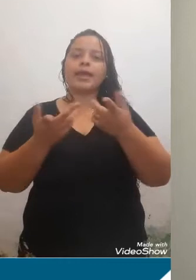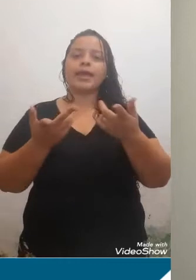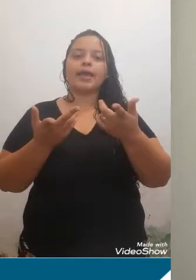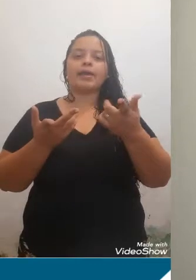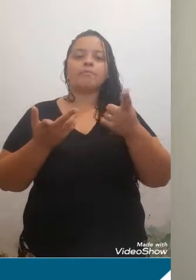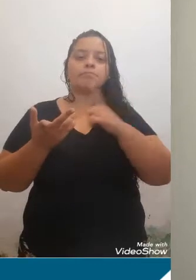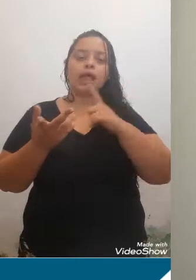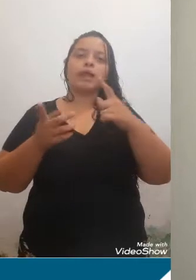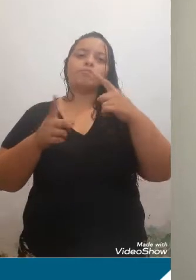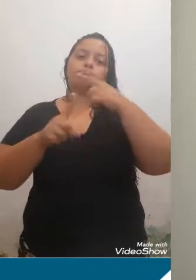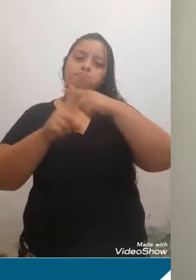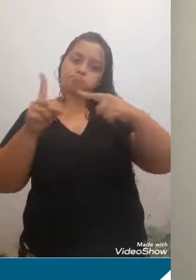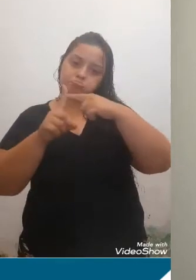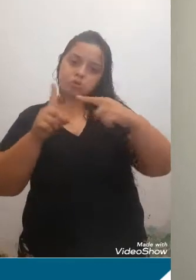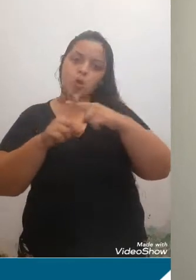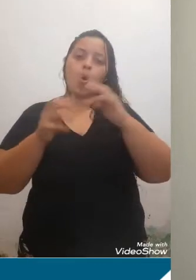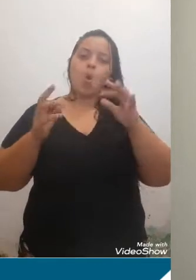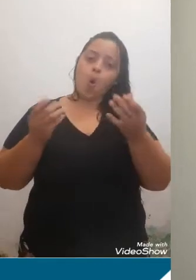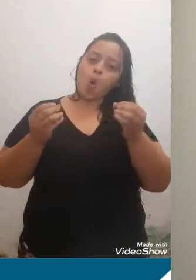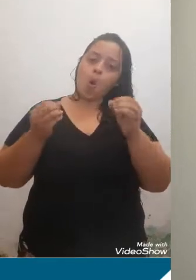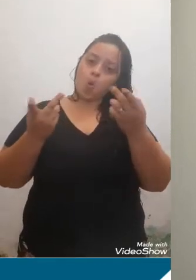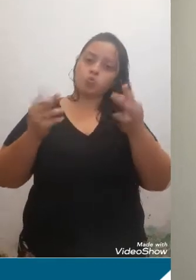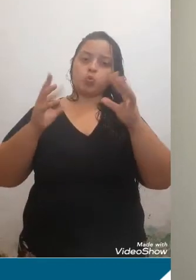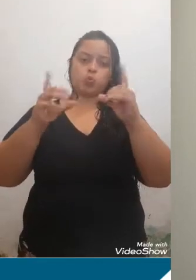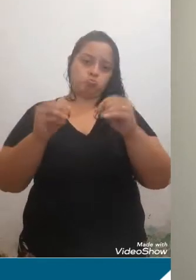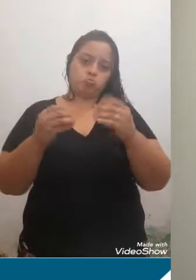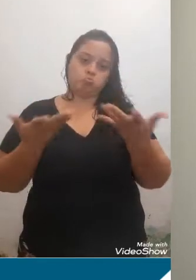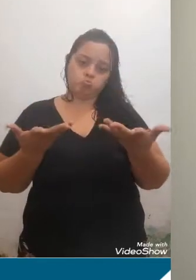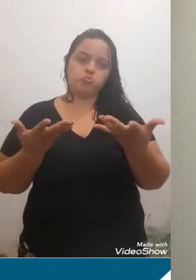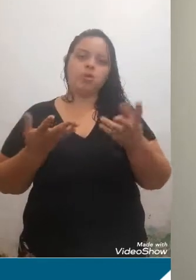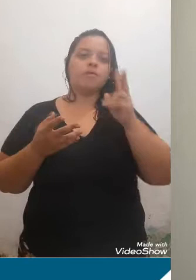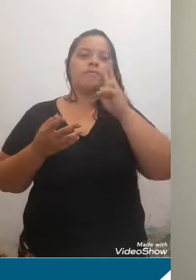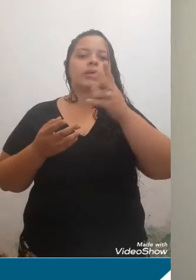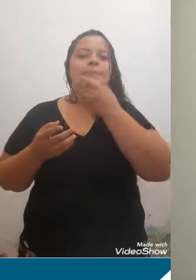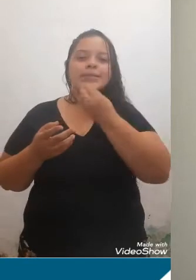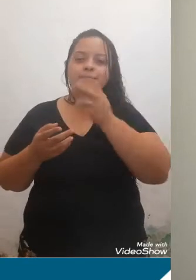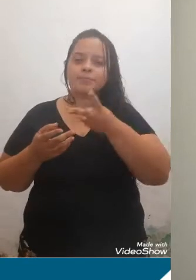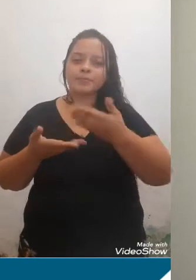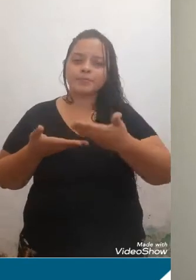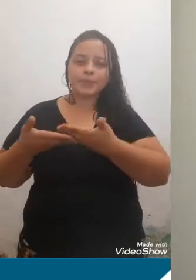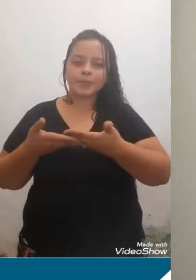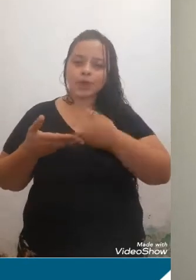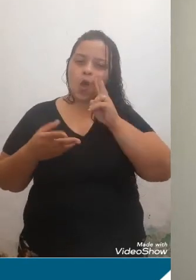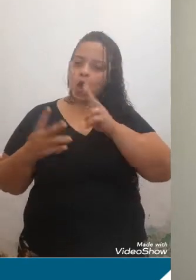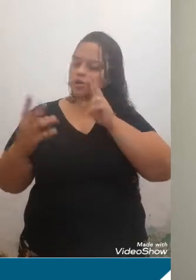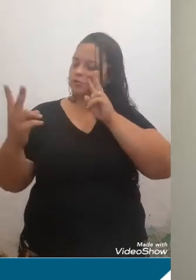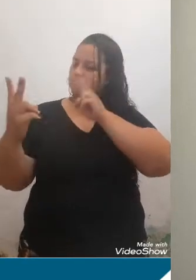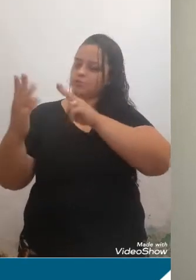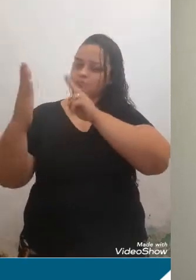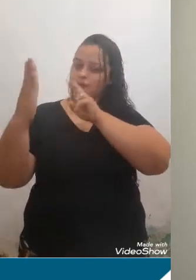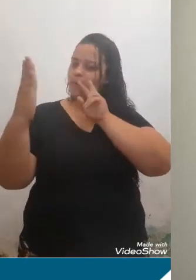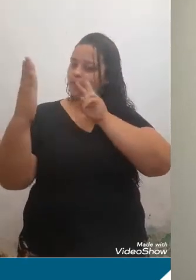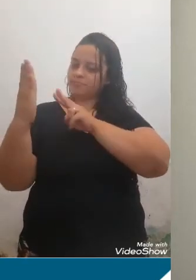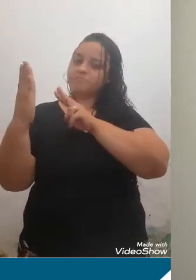reflexão total ou parcial dos raios luminosos. Você está vendo um menininho aí que ele está de frente para um